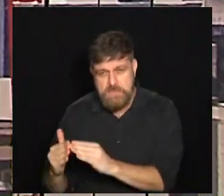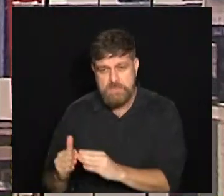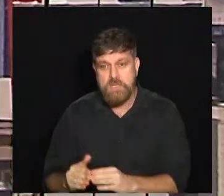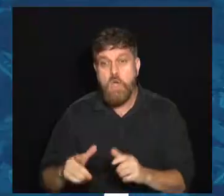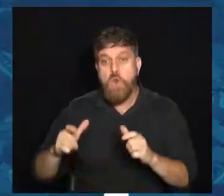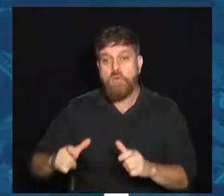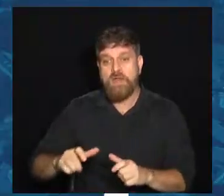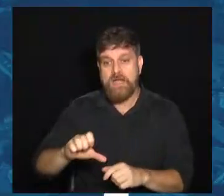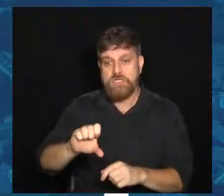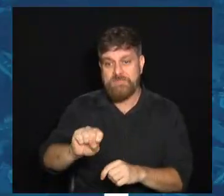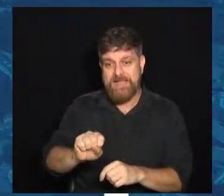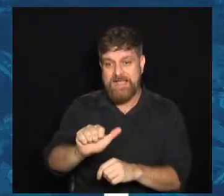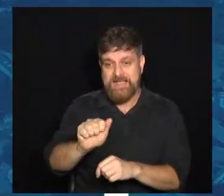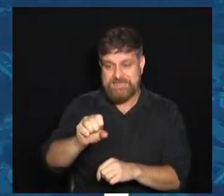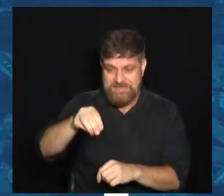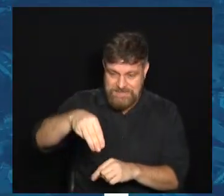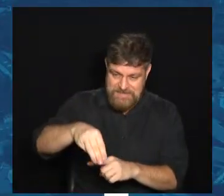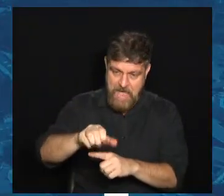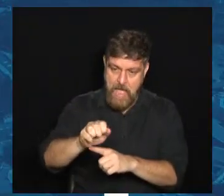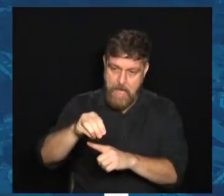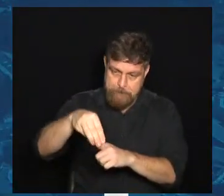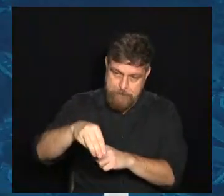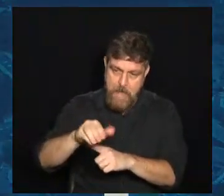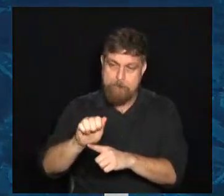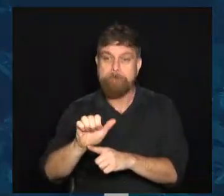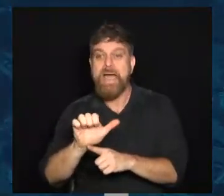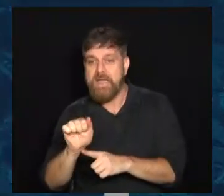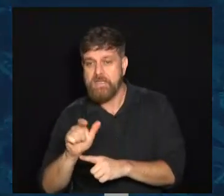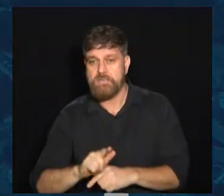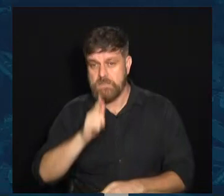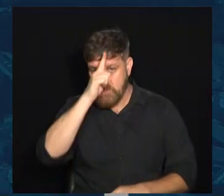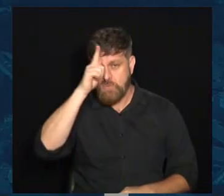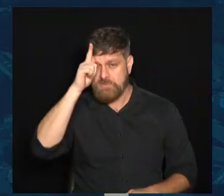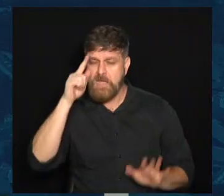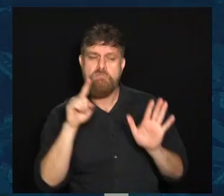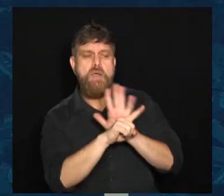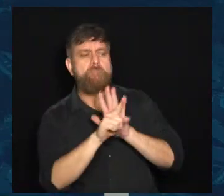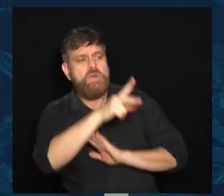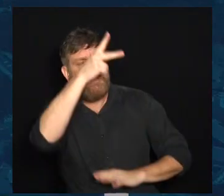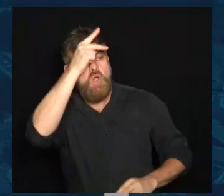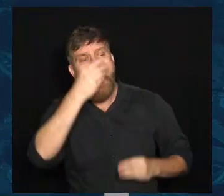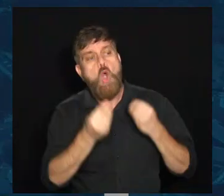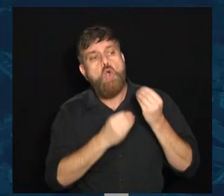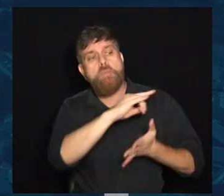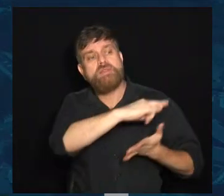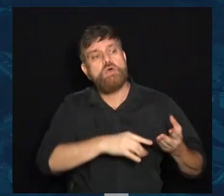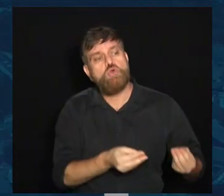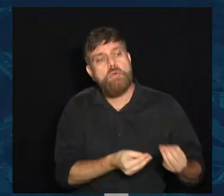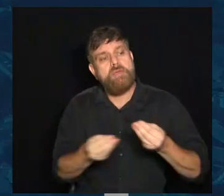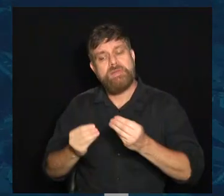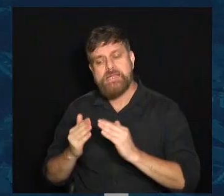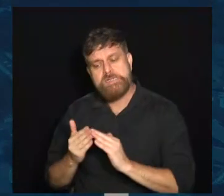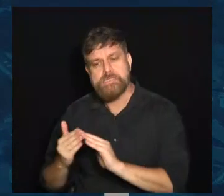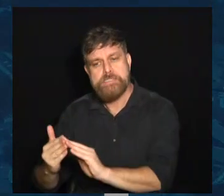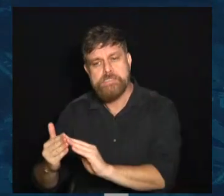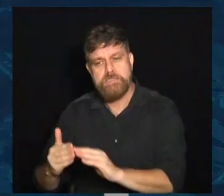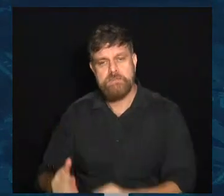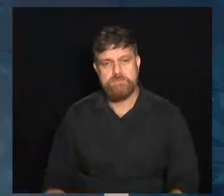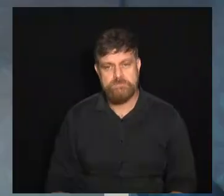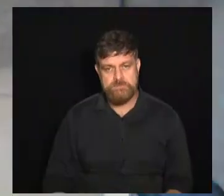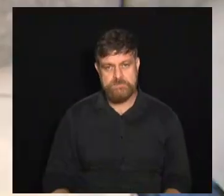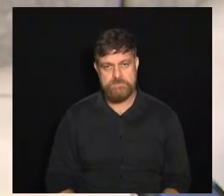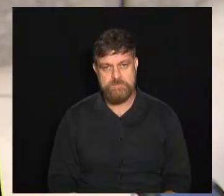Samambaia. O vereador Gustavo Peta solicita informações do executivo sobre o processo de regularização fundiária do